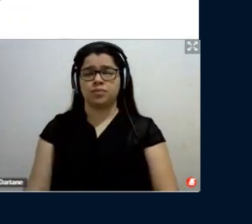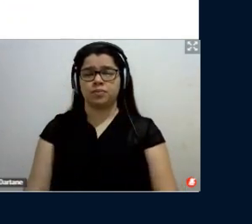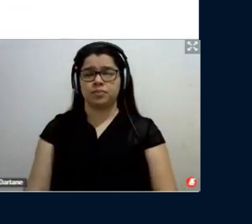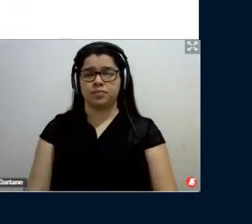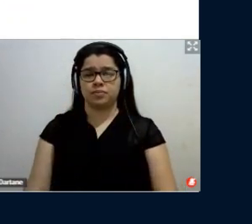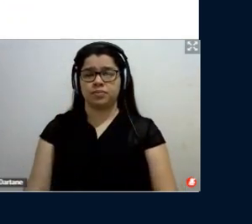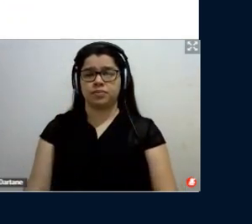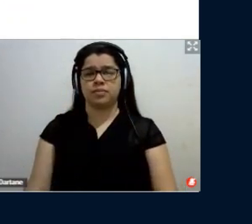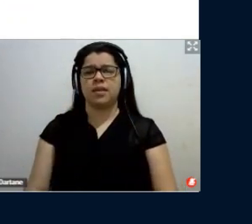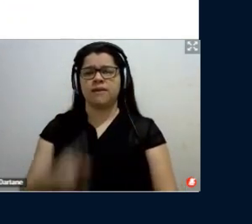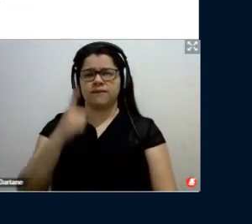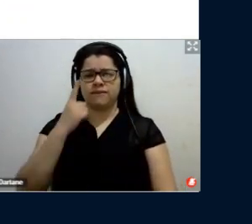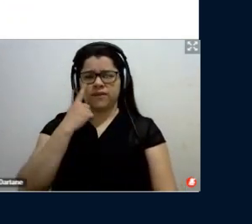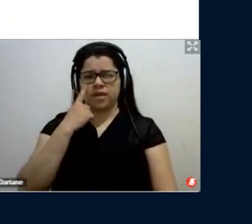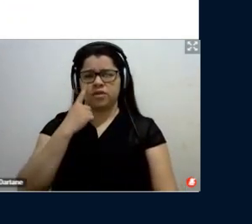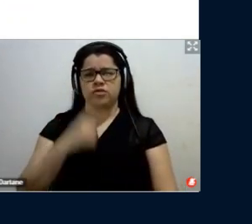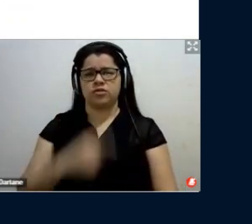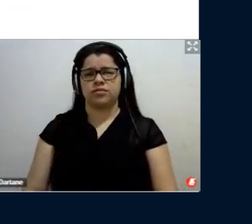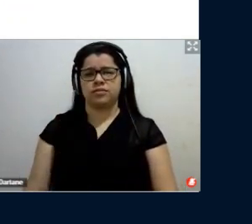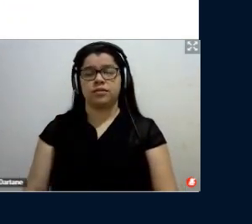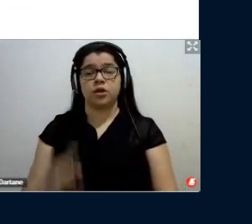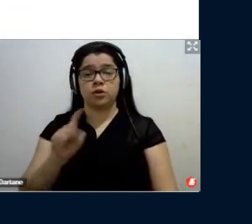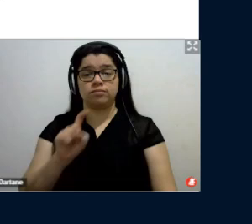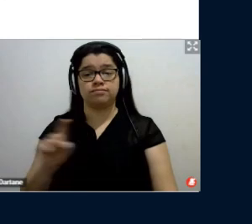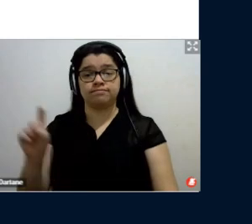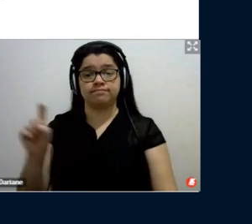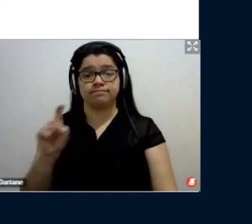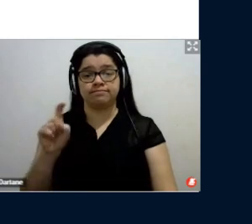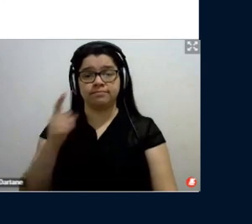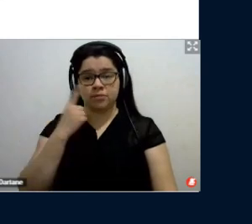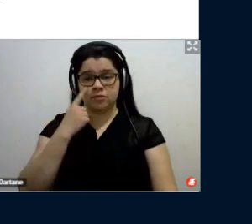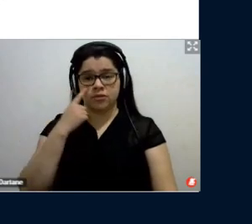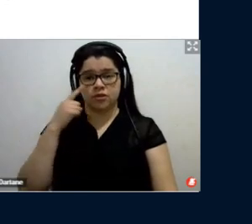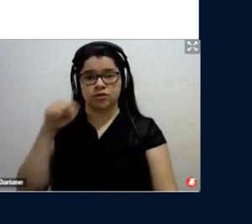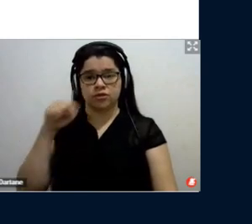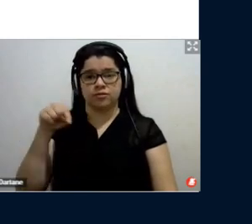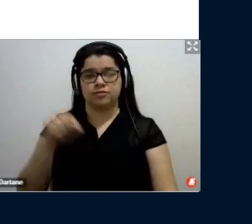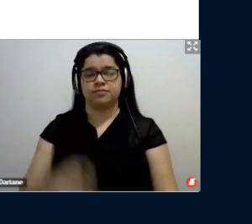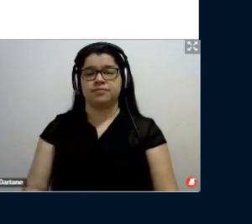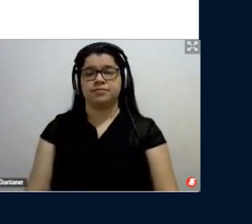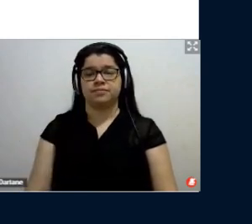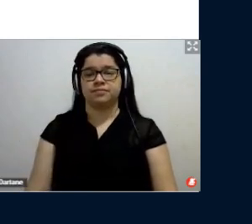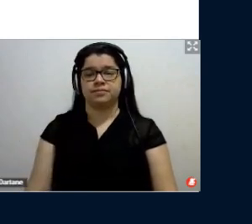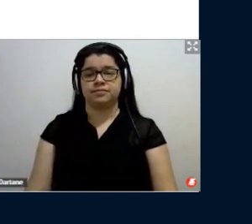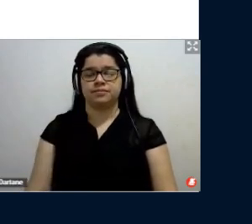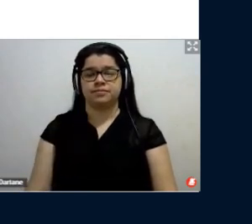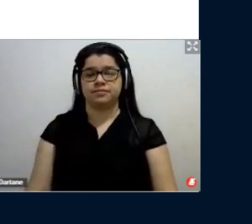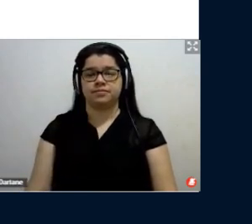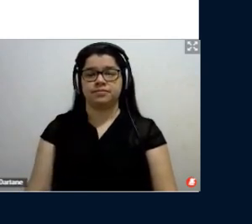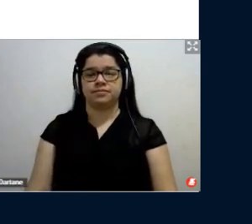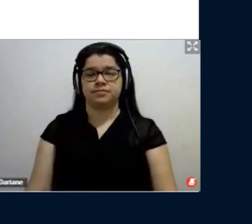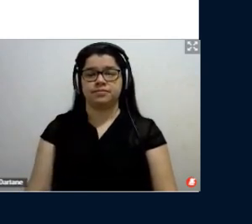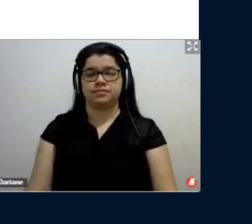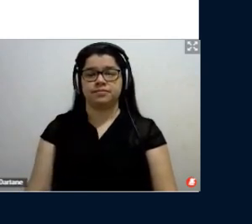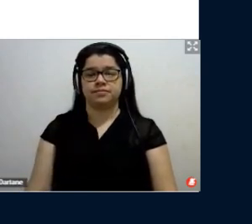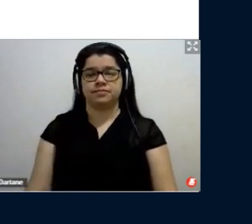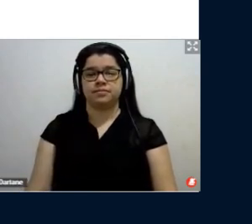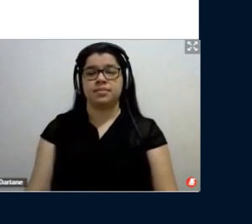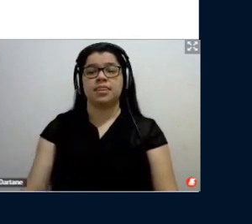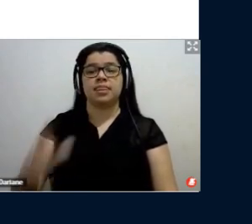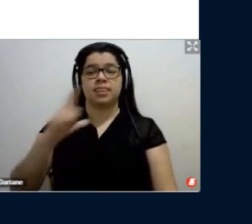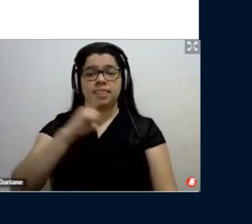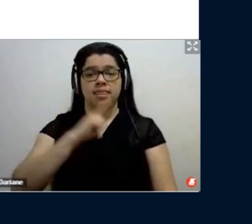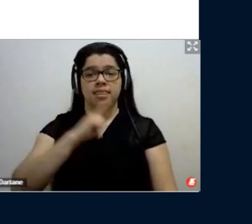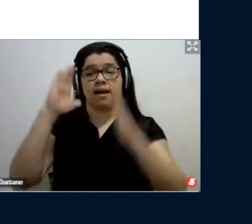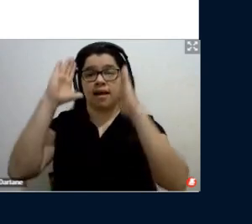Vejam bem. Tá? Em um momento, nós temos uma análise